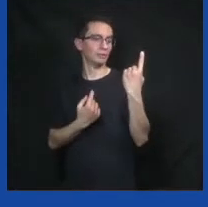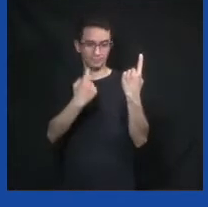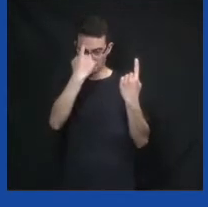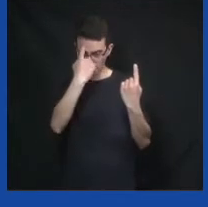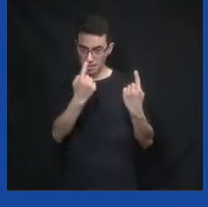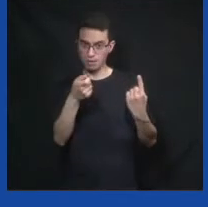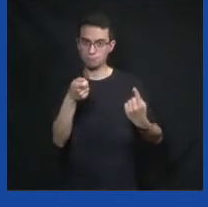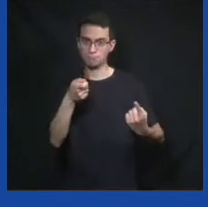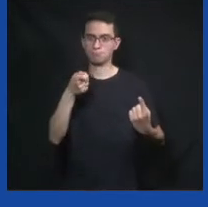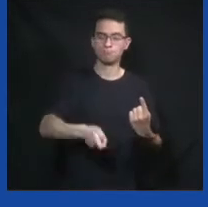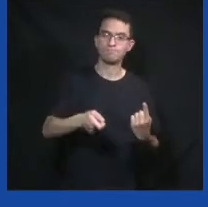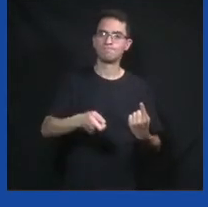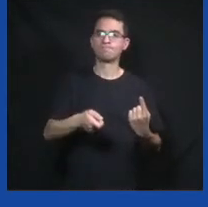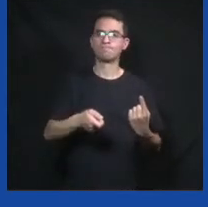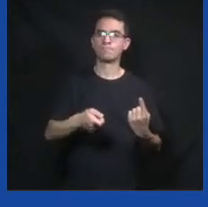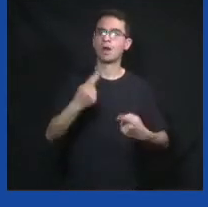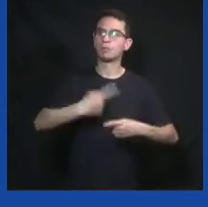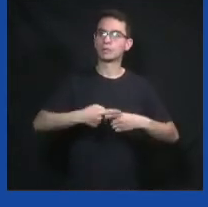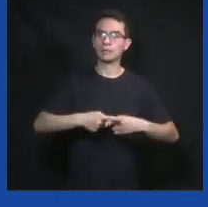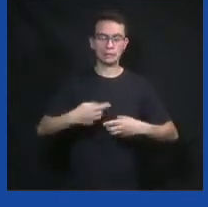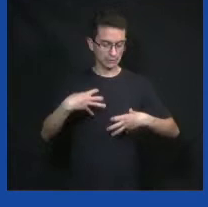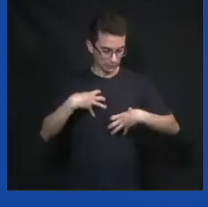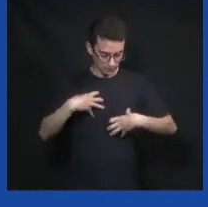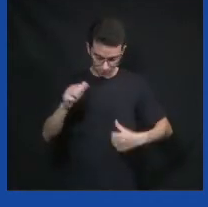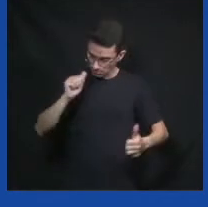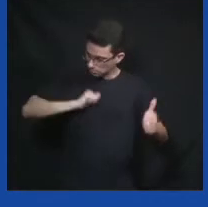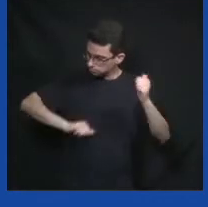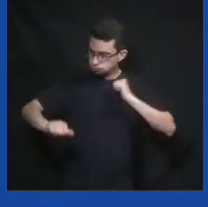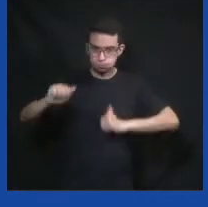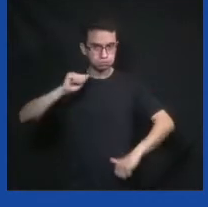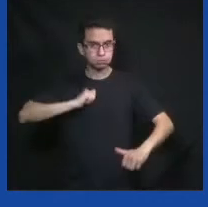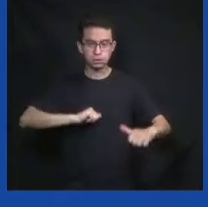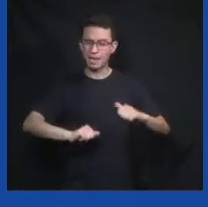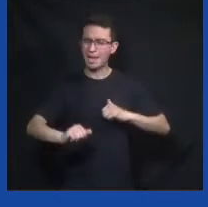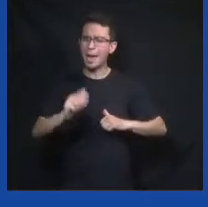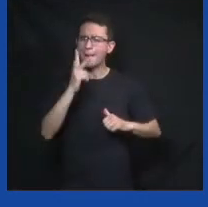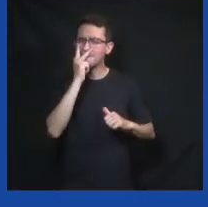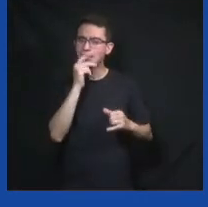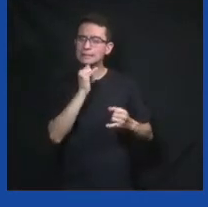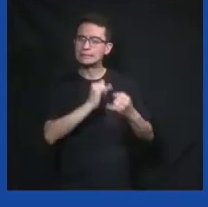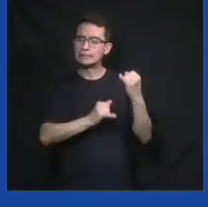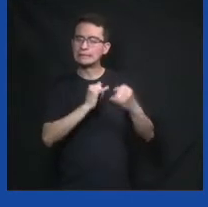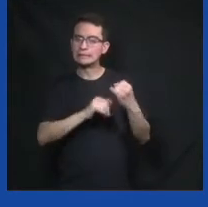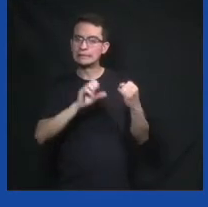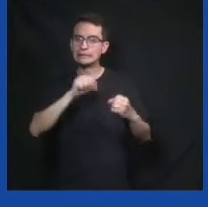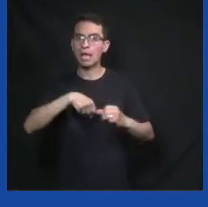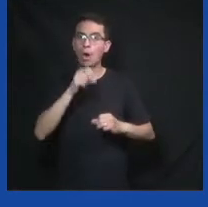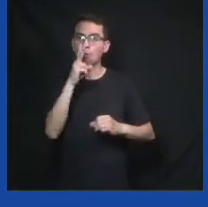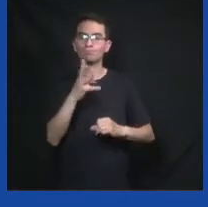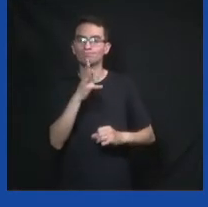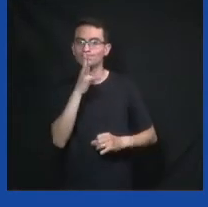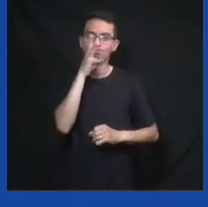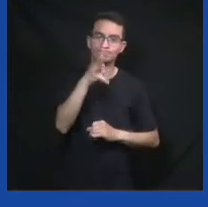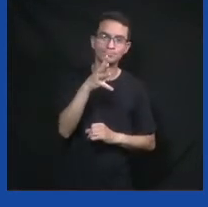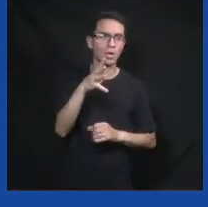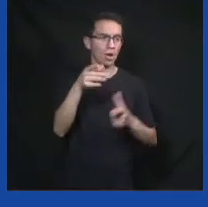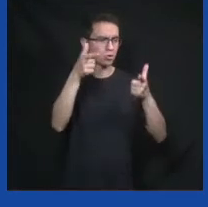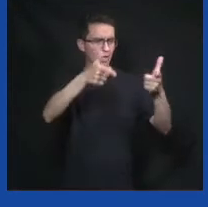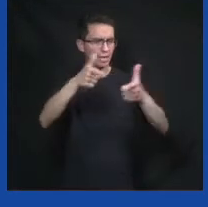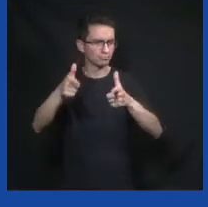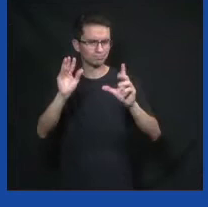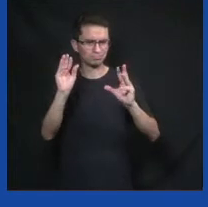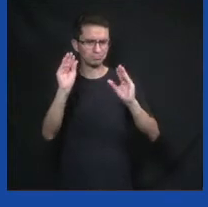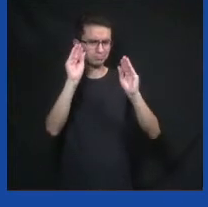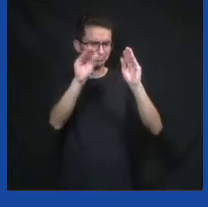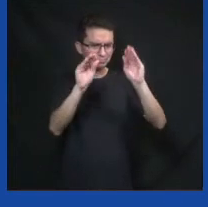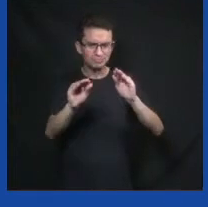incisivo, acho que por conta da ansiedade, da emoção de estar aqui com vocês, eu fui um pouco incisivo quando eu disse que nada foi posto no lugar, até porque o Diego acabou de